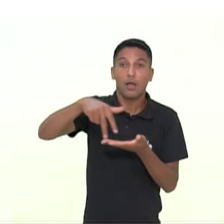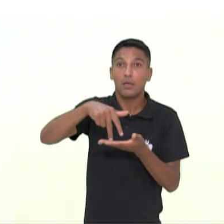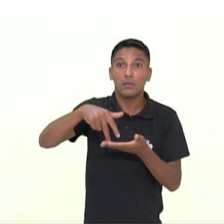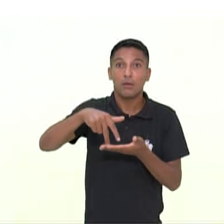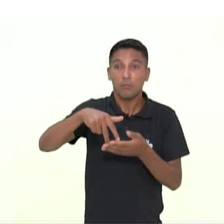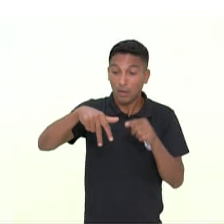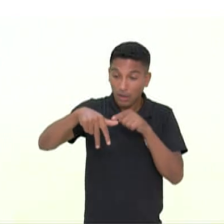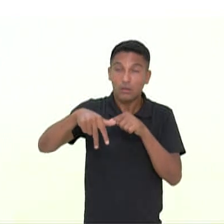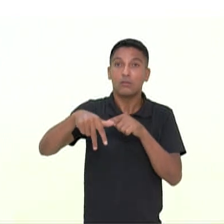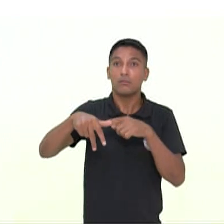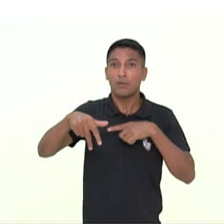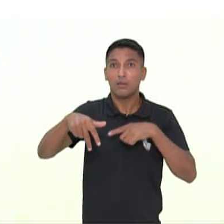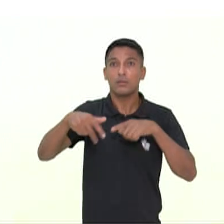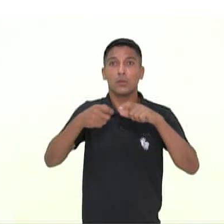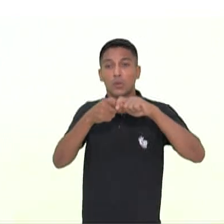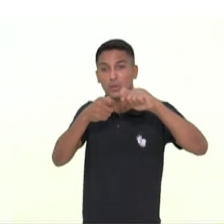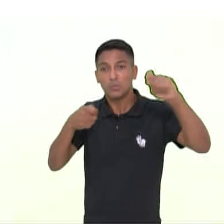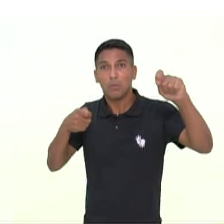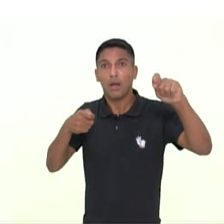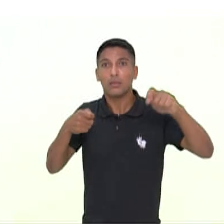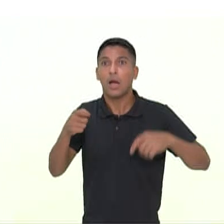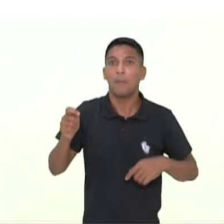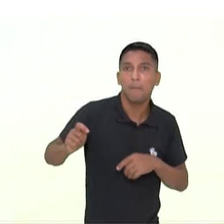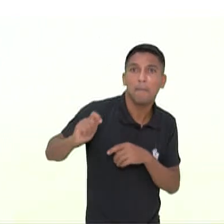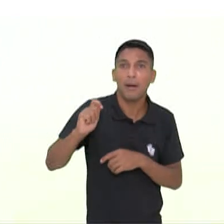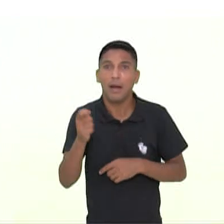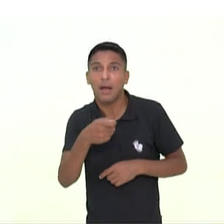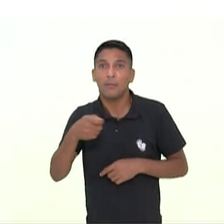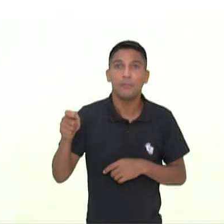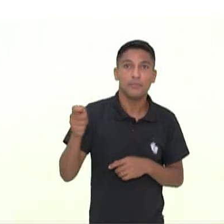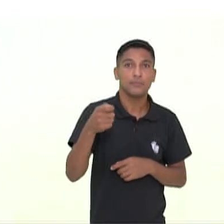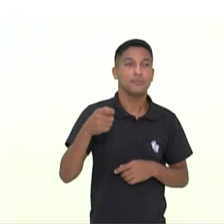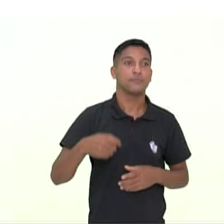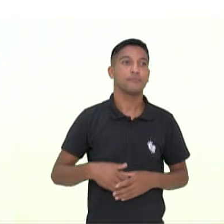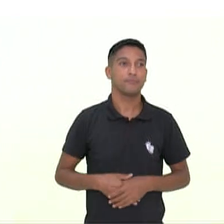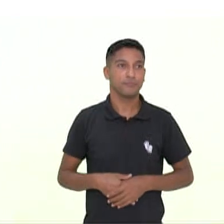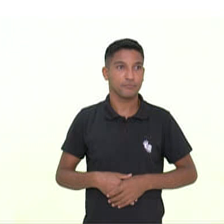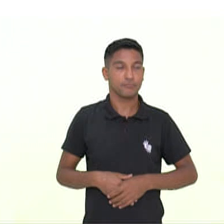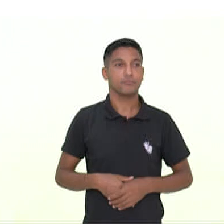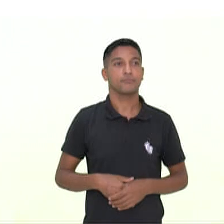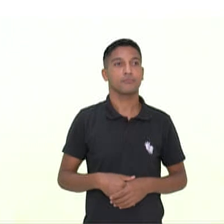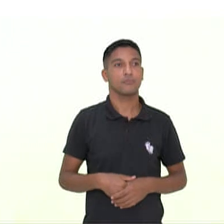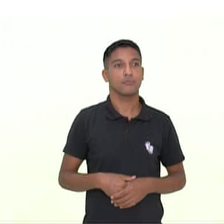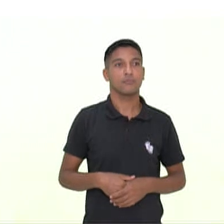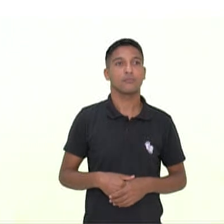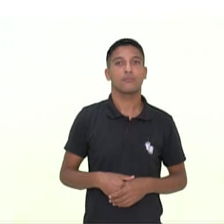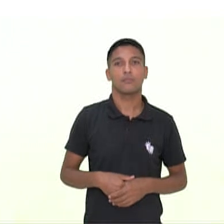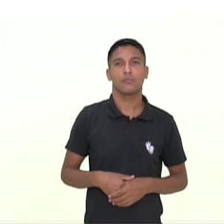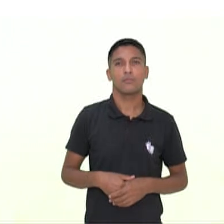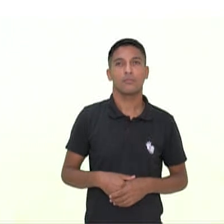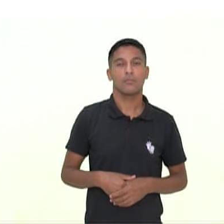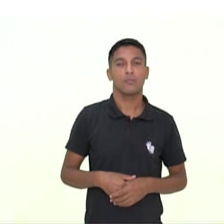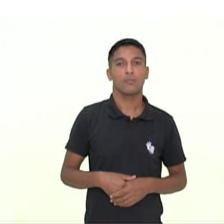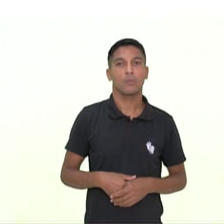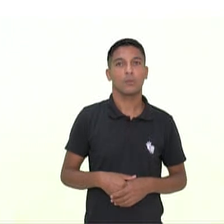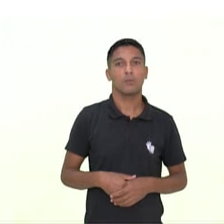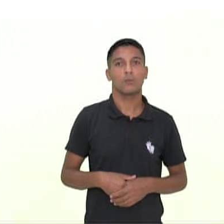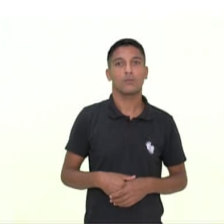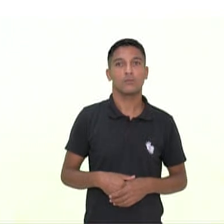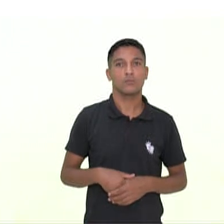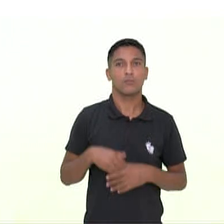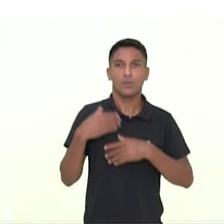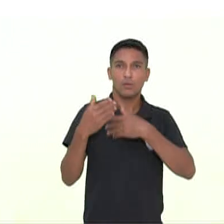evoluíram ao longo dos anos tornando-se mais leves e mais fáceis de manusear a invenção da Pólvora no entanto